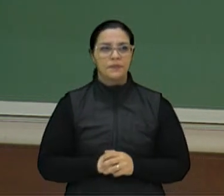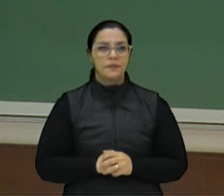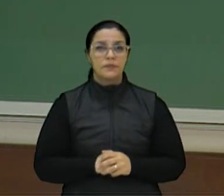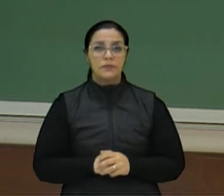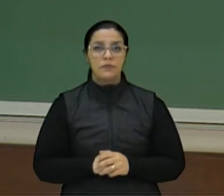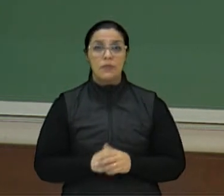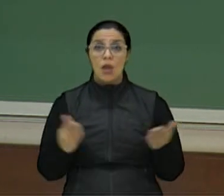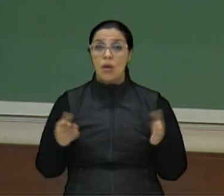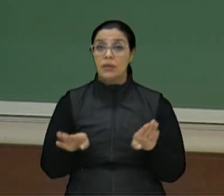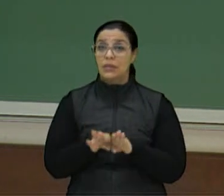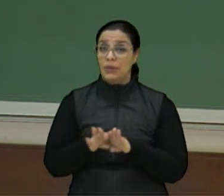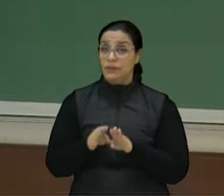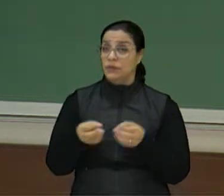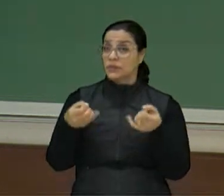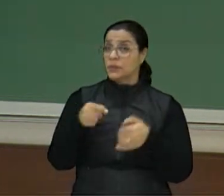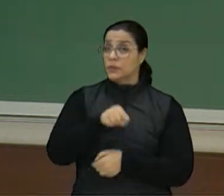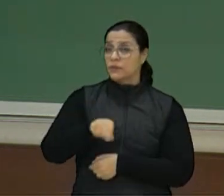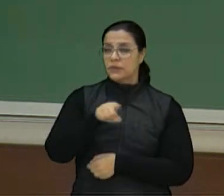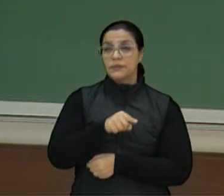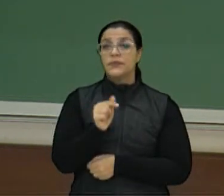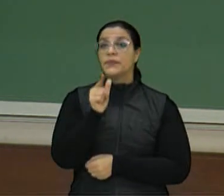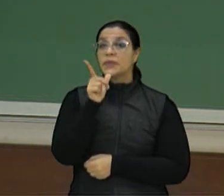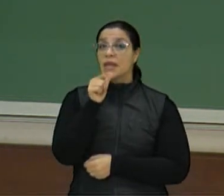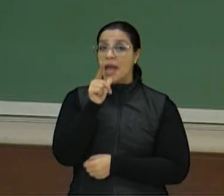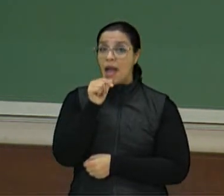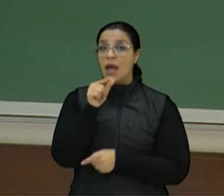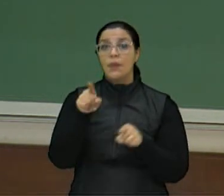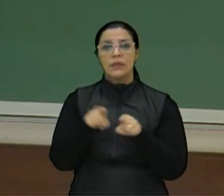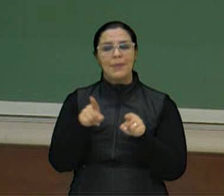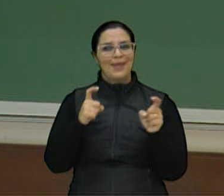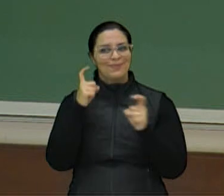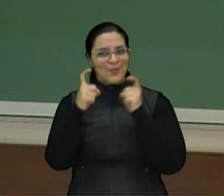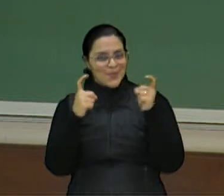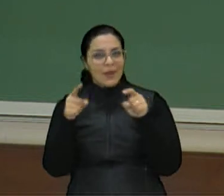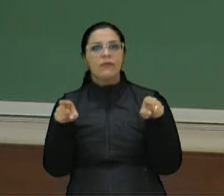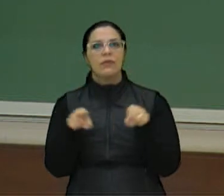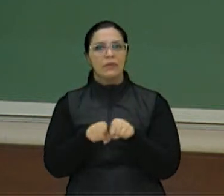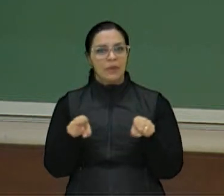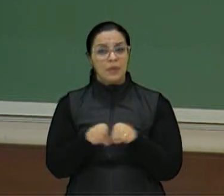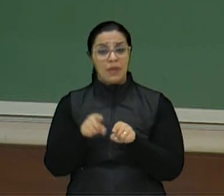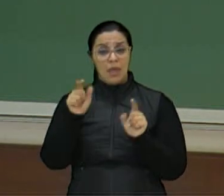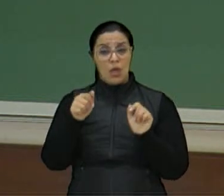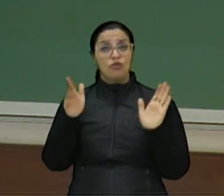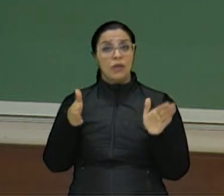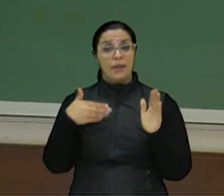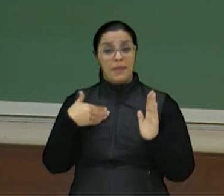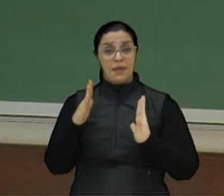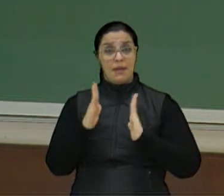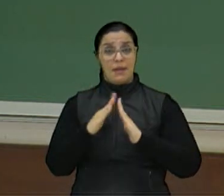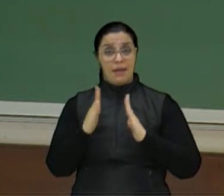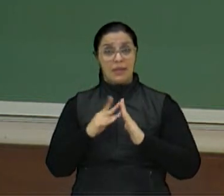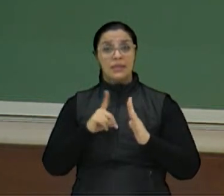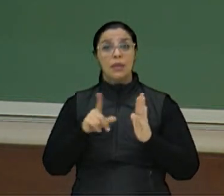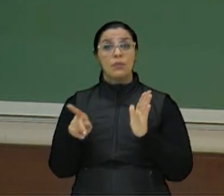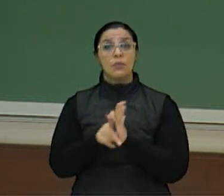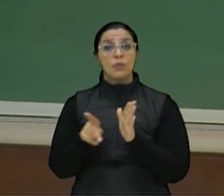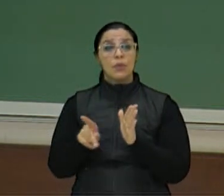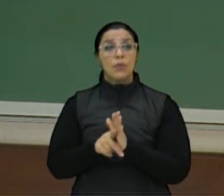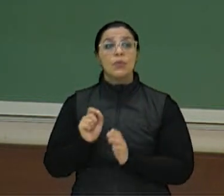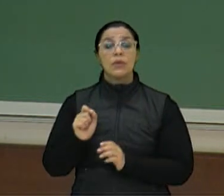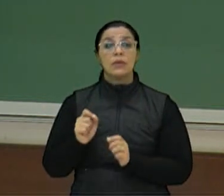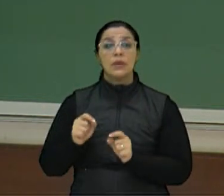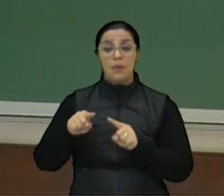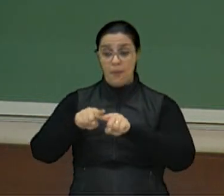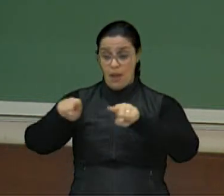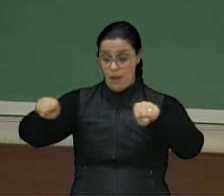Vou fazer um argumento com vocês. Na água era uma coisa que me preocupava também. Eu instalei na minha casa uma